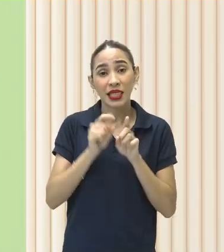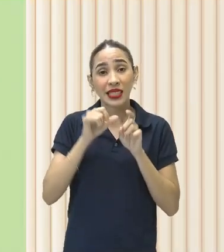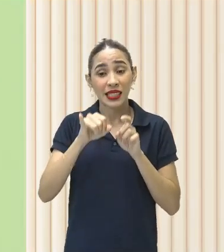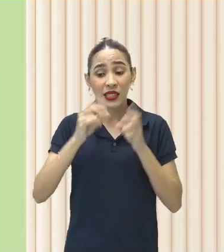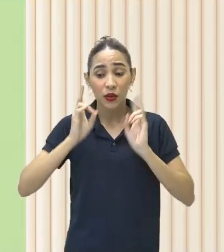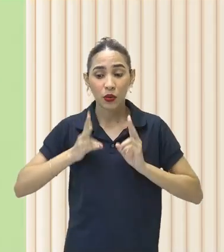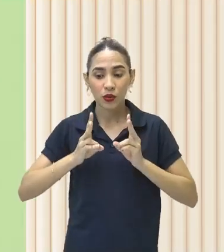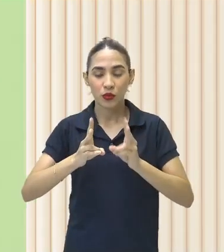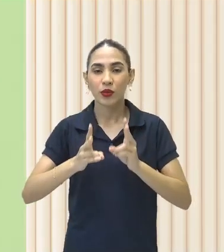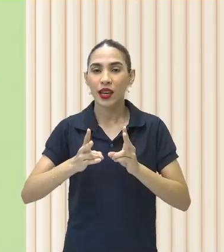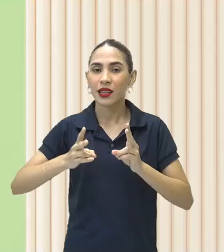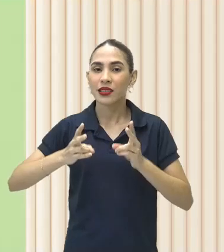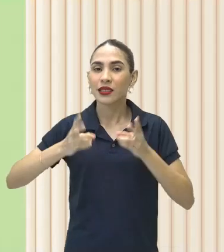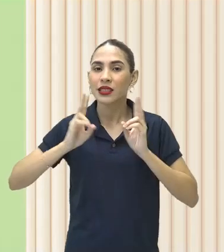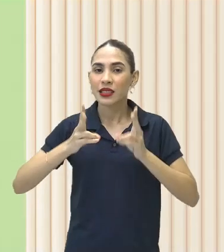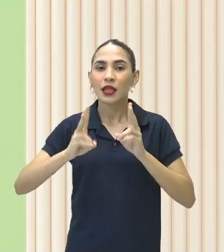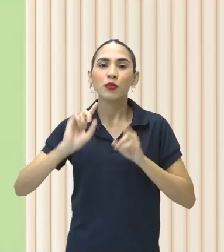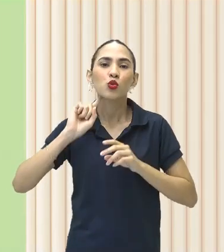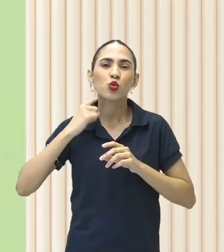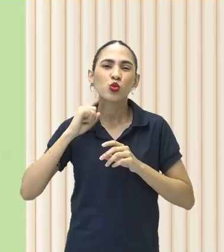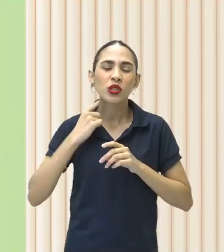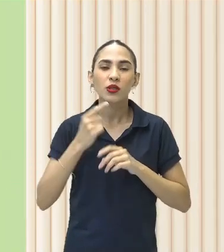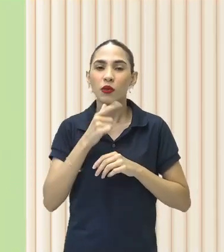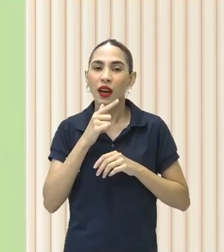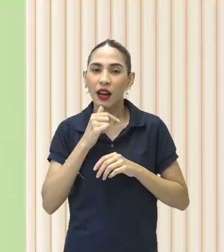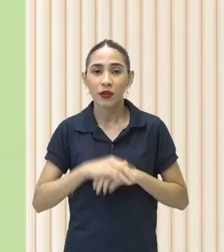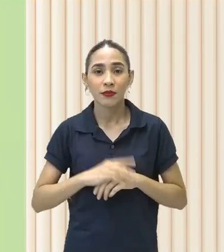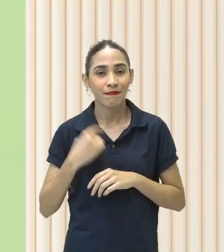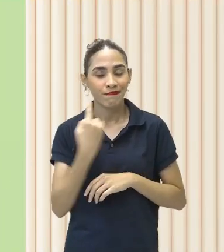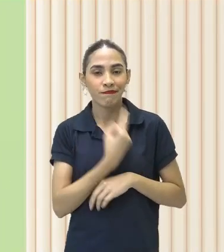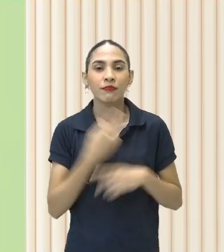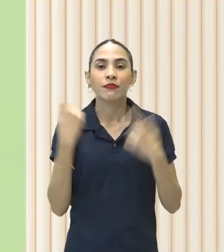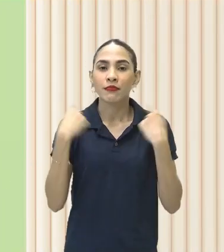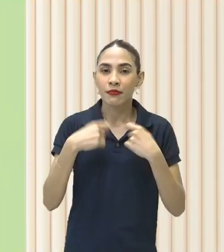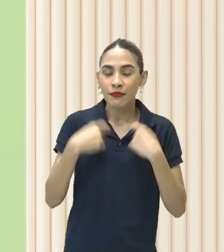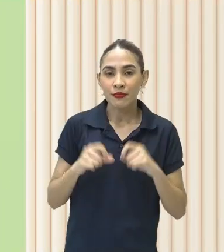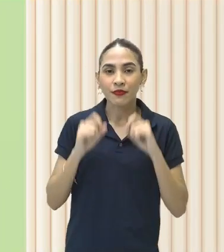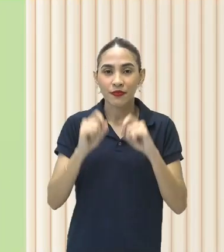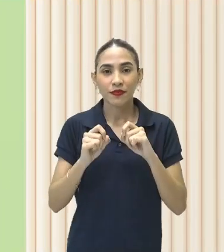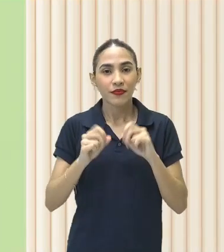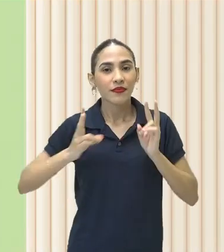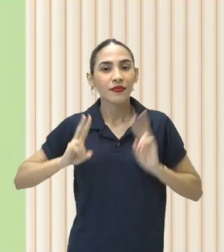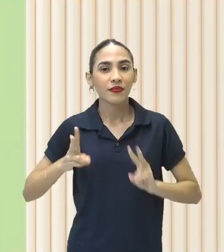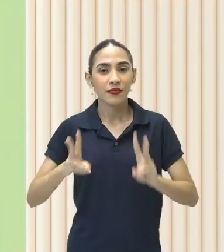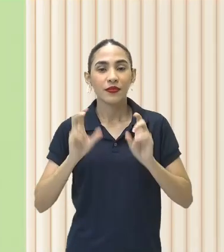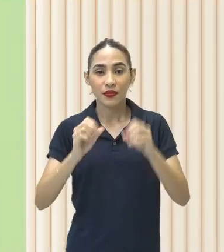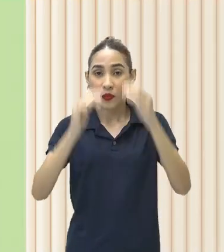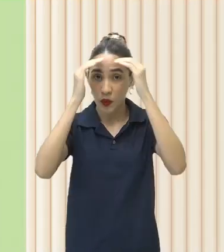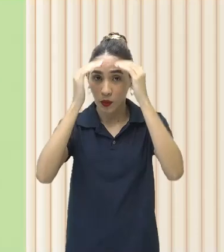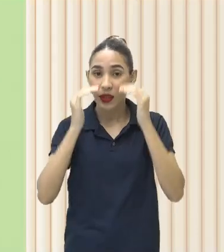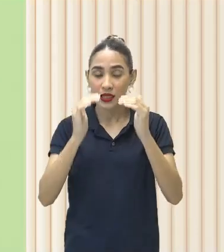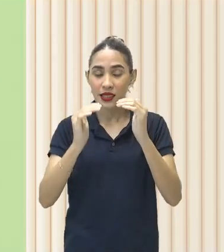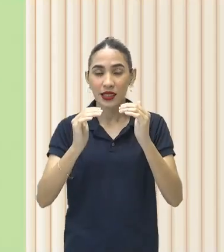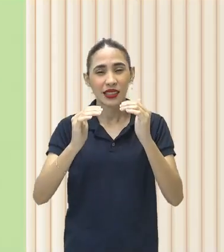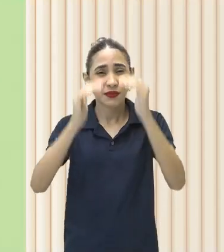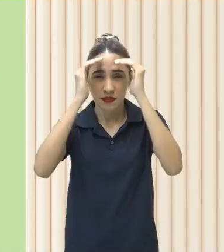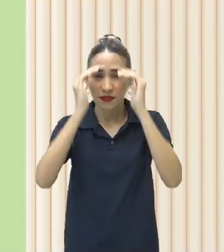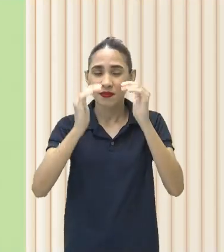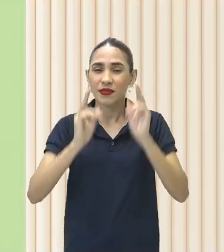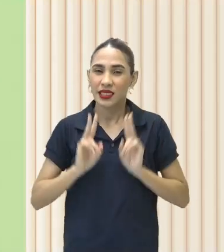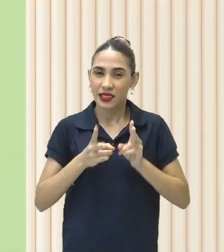continuar sempre contaminando a água. A gente precisa ter sempre, obedecer